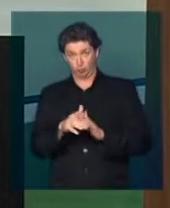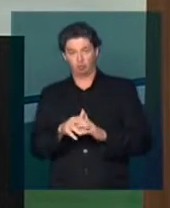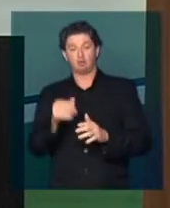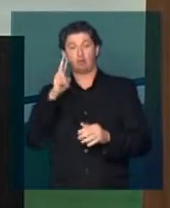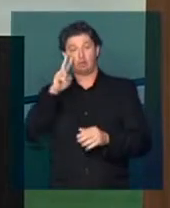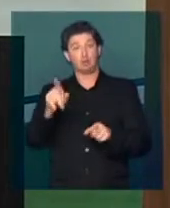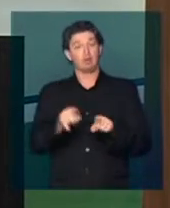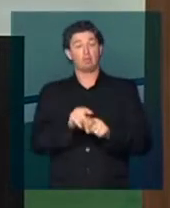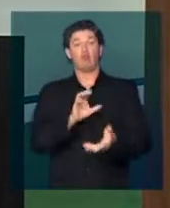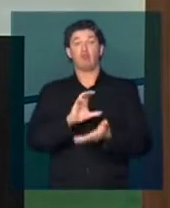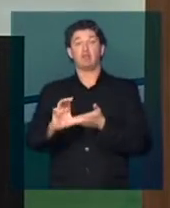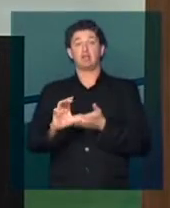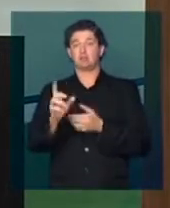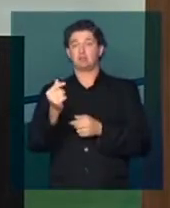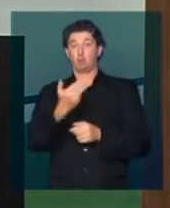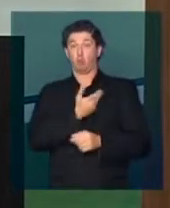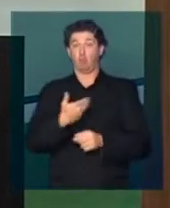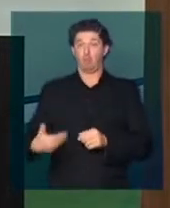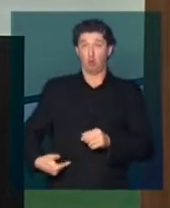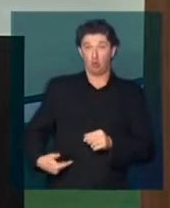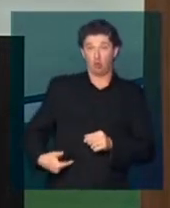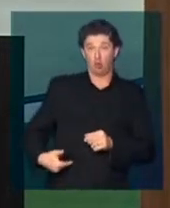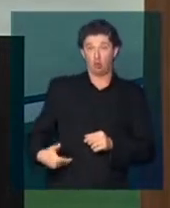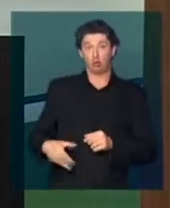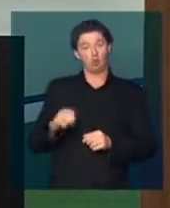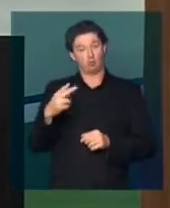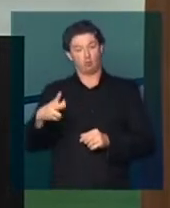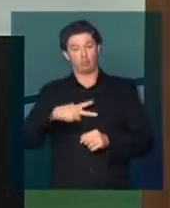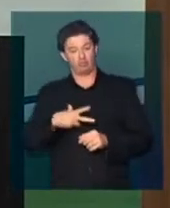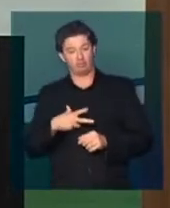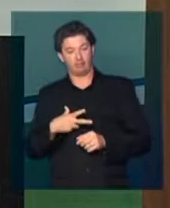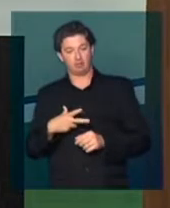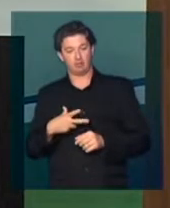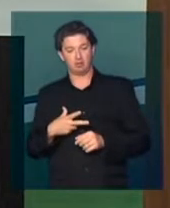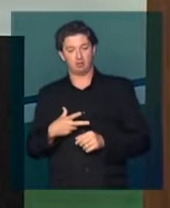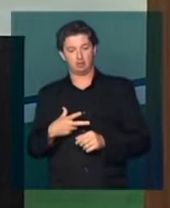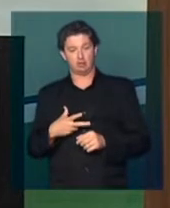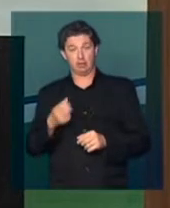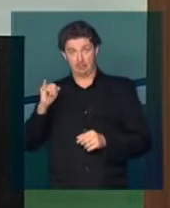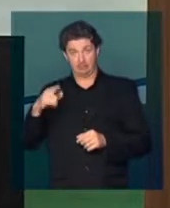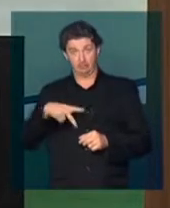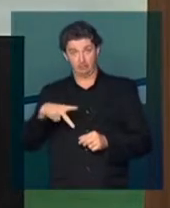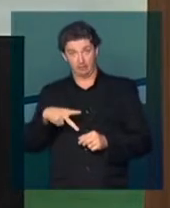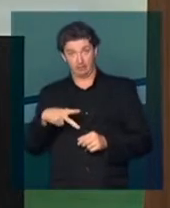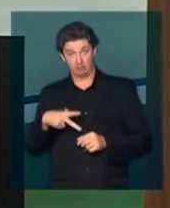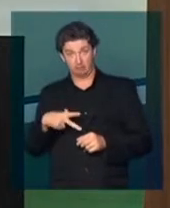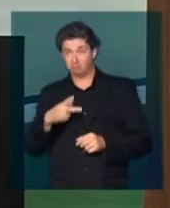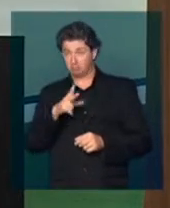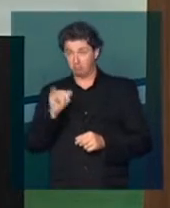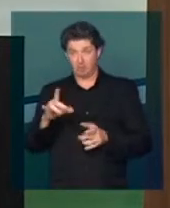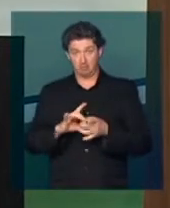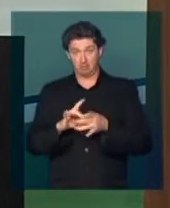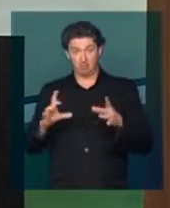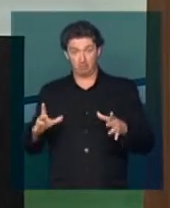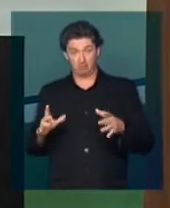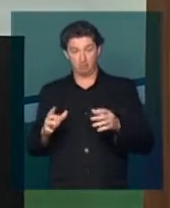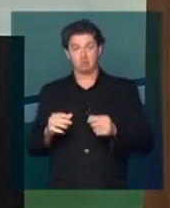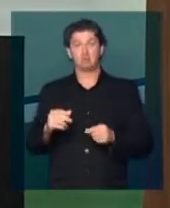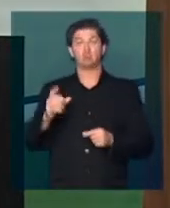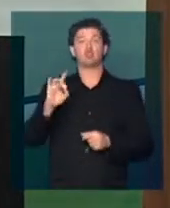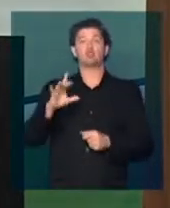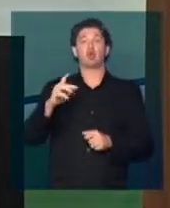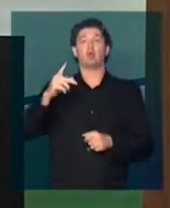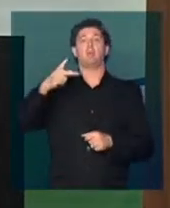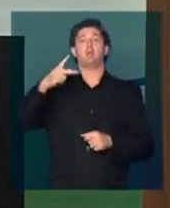o financiamento, se será público ou será privado. E, sendo privado, se ele vai ser permitido para as pessoas